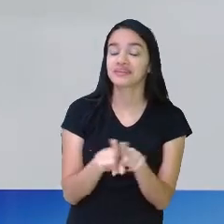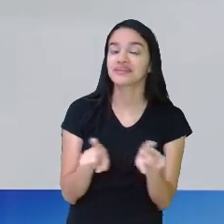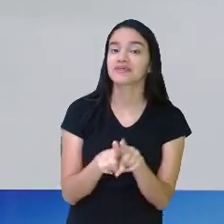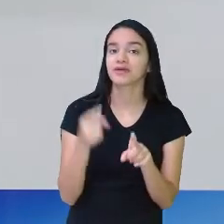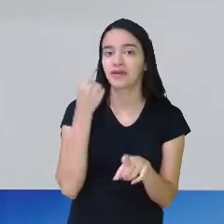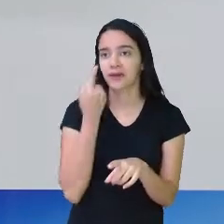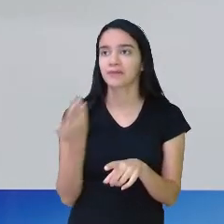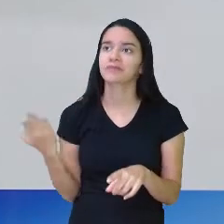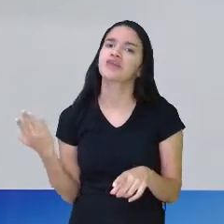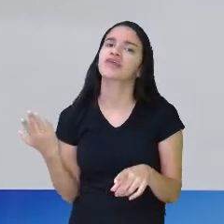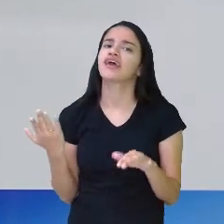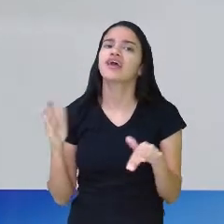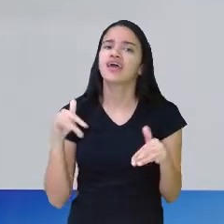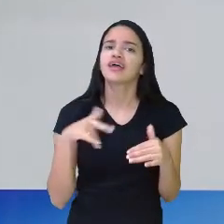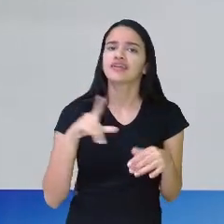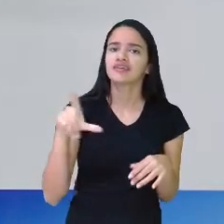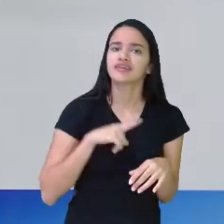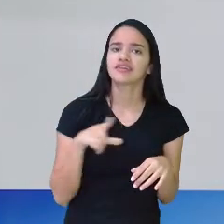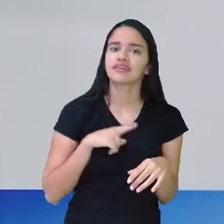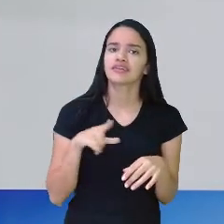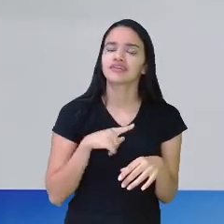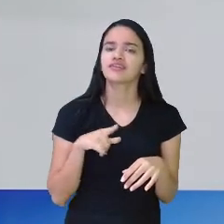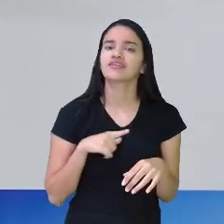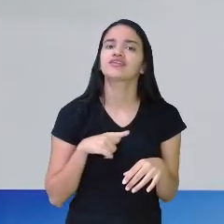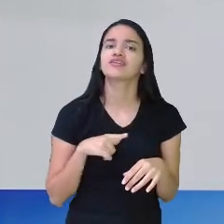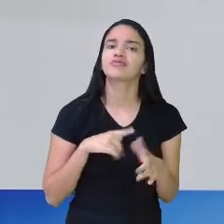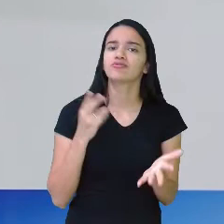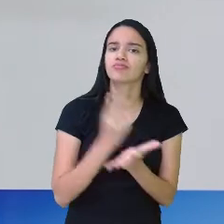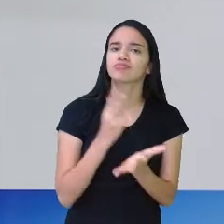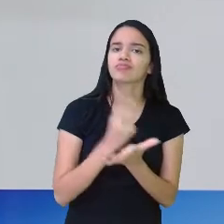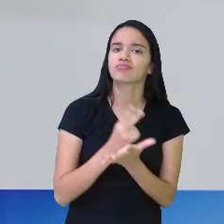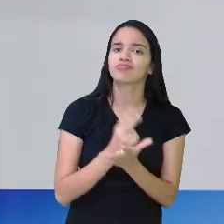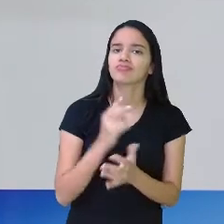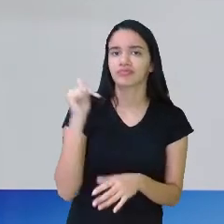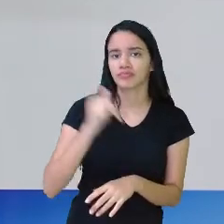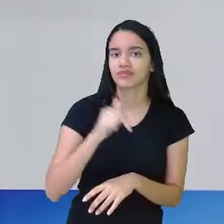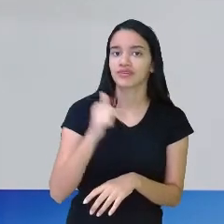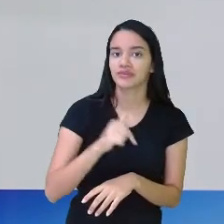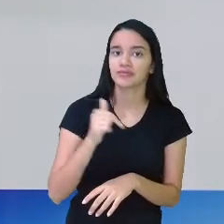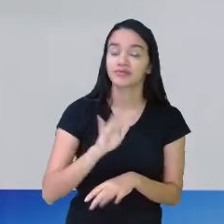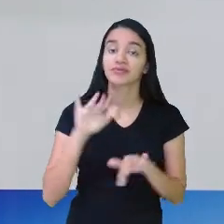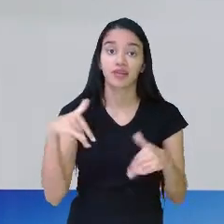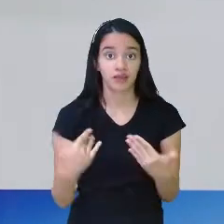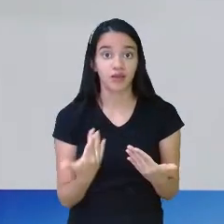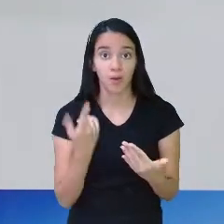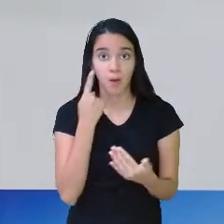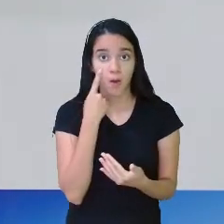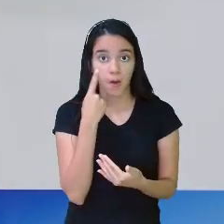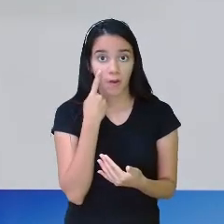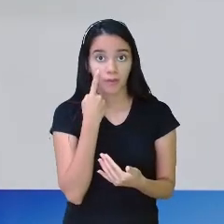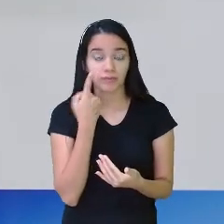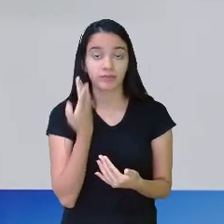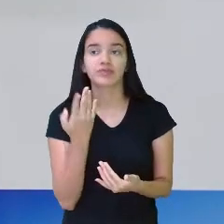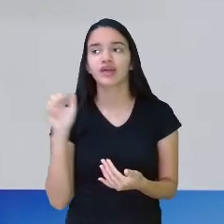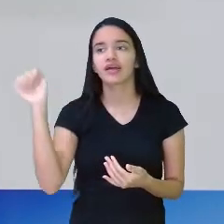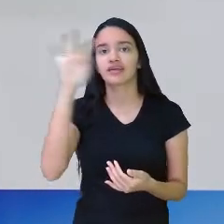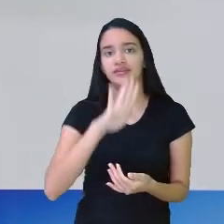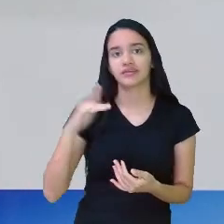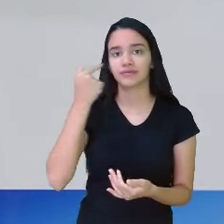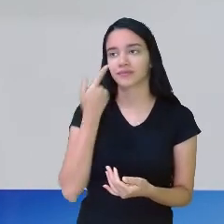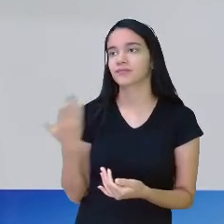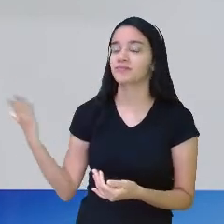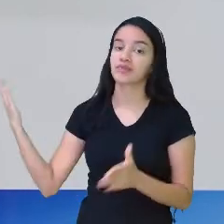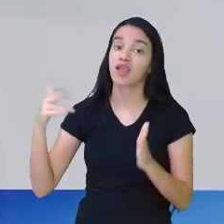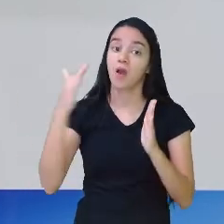professora Mauricéia? Porque eles estiveram aqui o tempo todo. É verdade. Não é isso? Então, olha só. Essa imagem aqui, que é